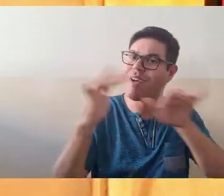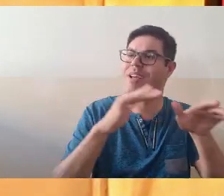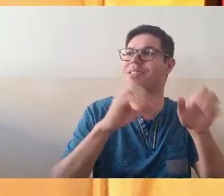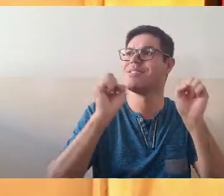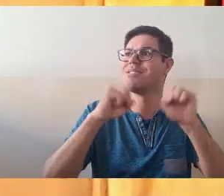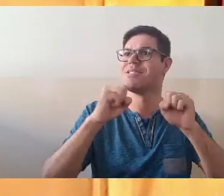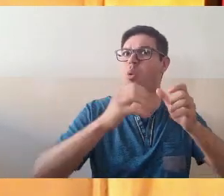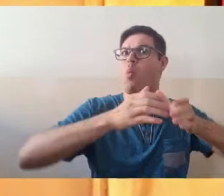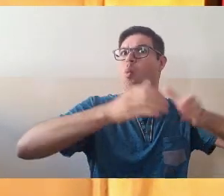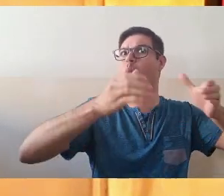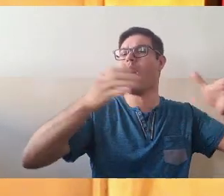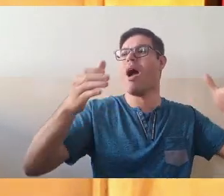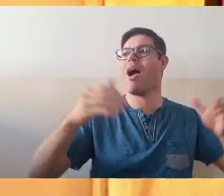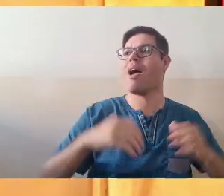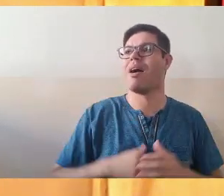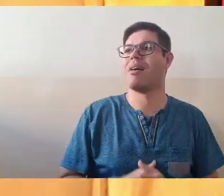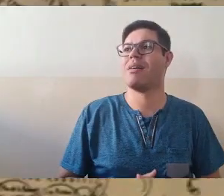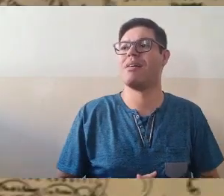Lota aquilo. Sim.